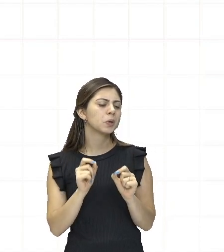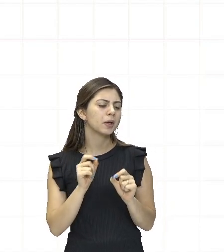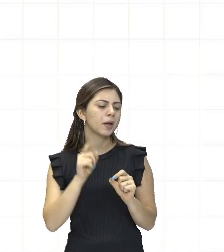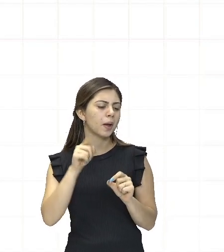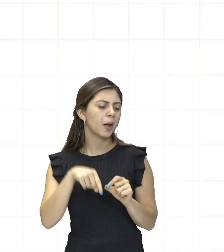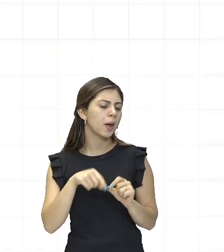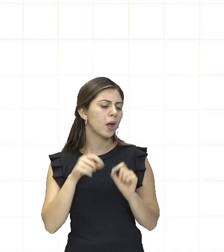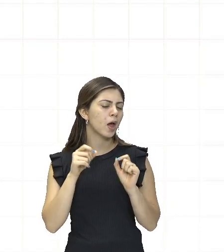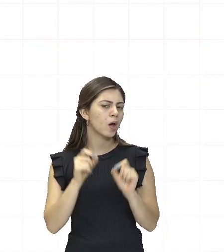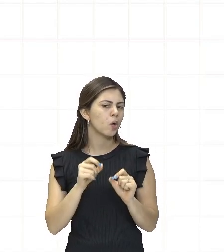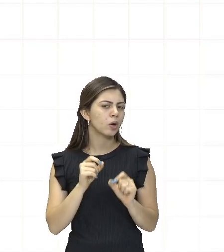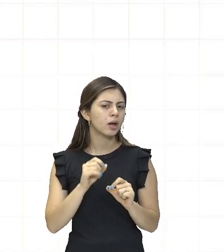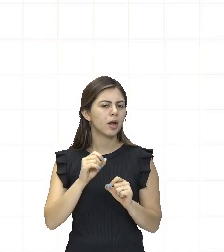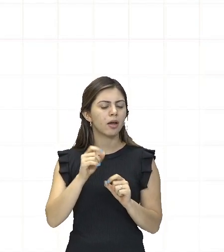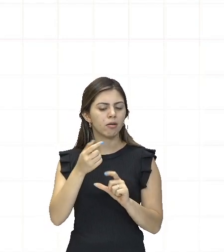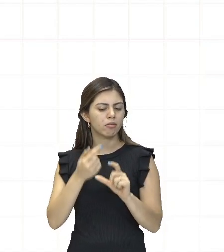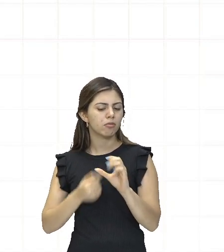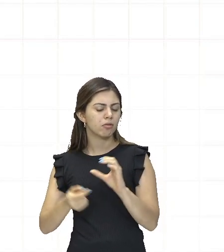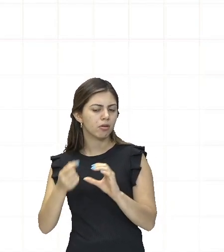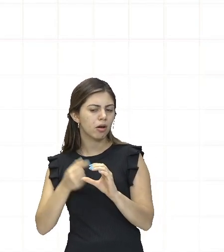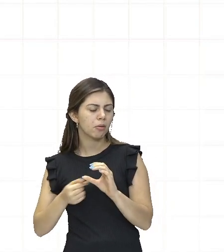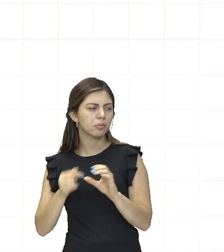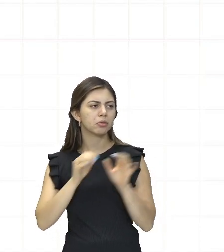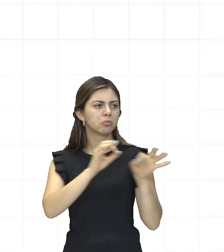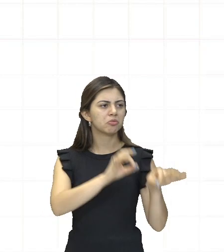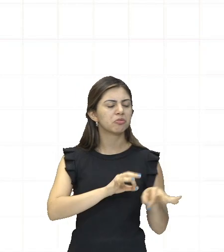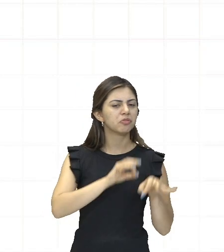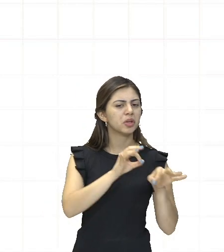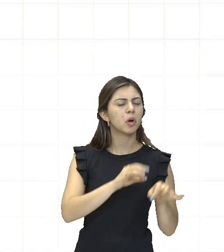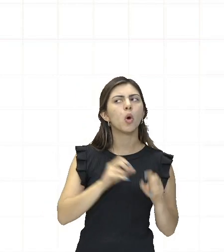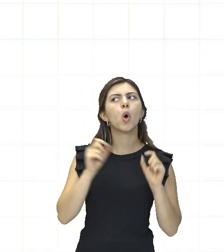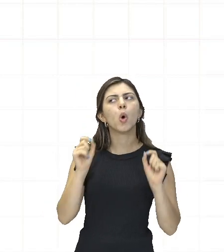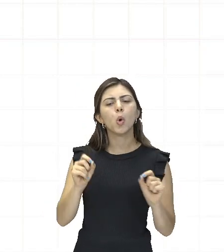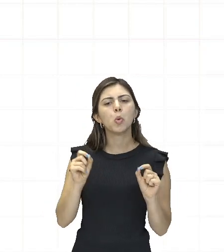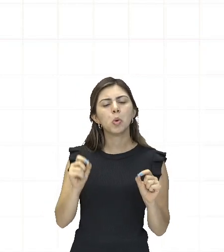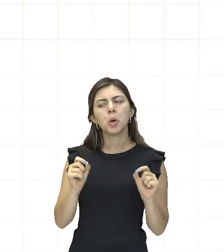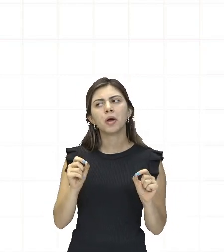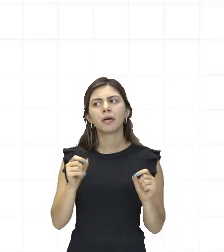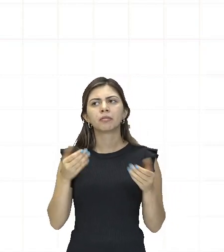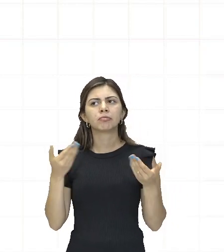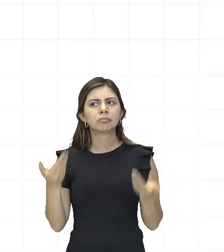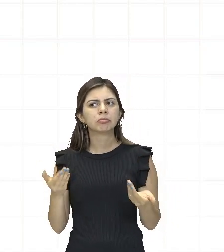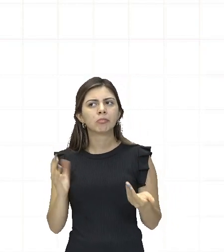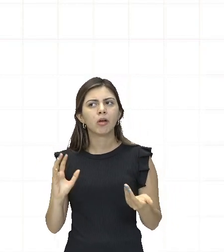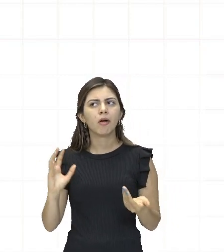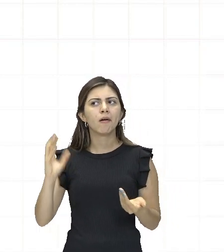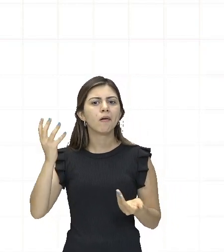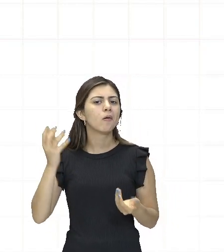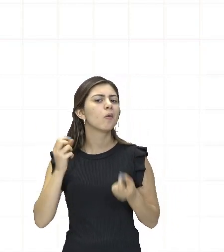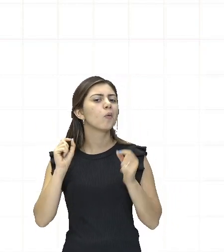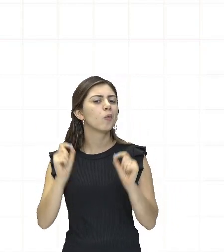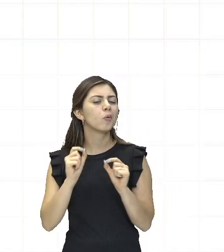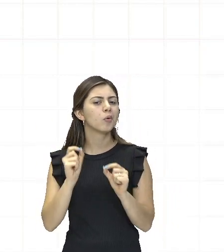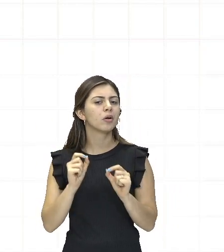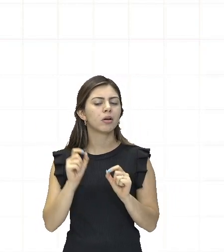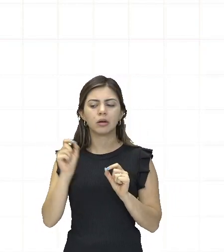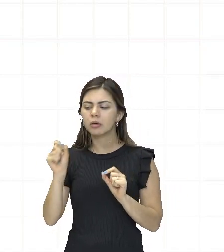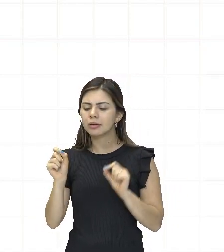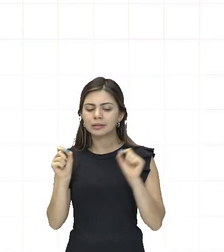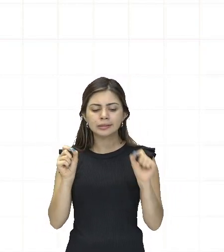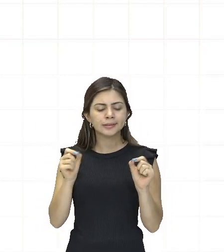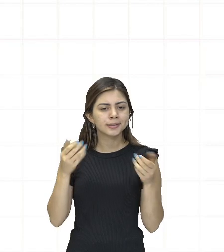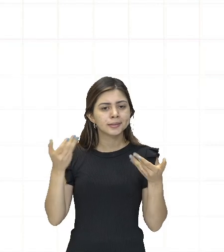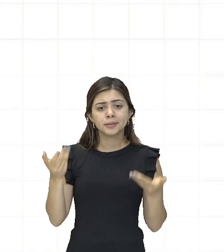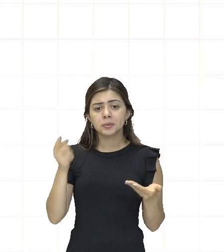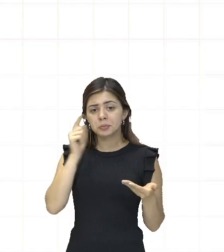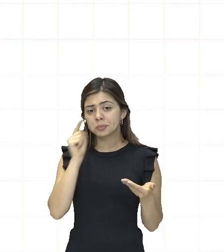ser aí o capitalismo, o feudalismo, o que vai acontecer nesse momento? O que é um e o que é o